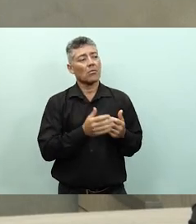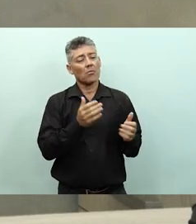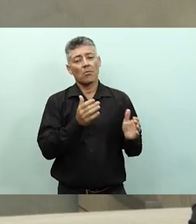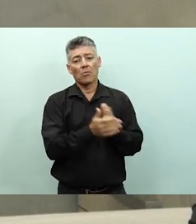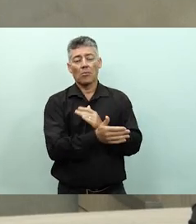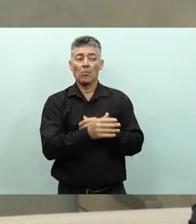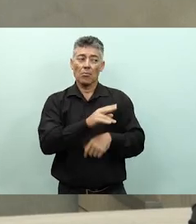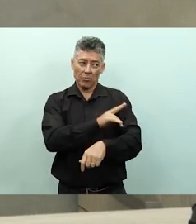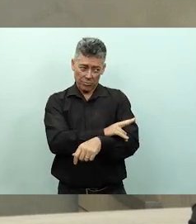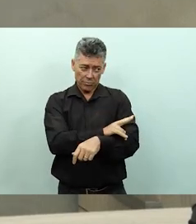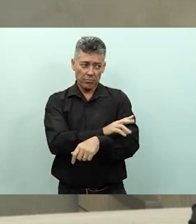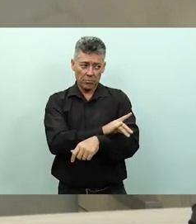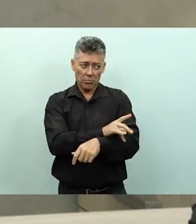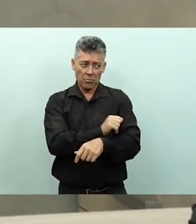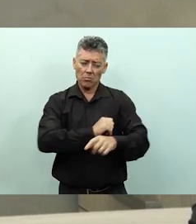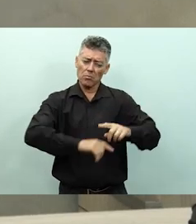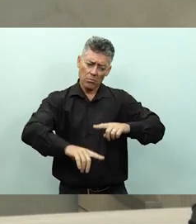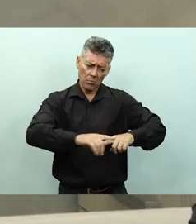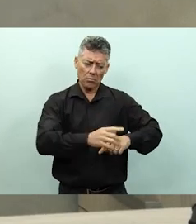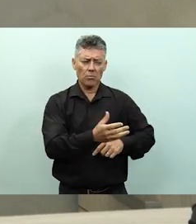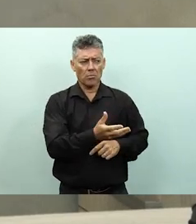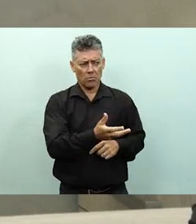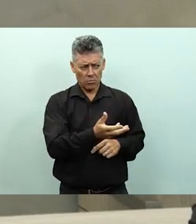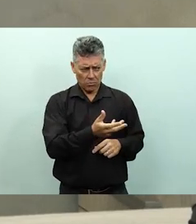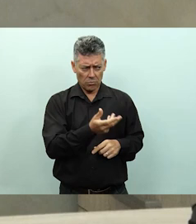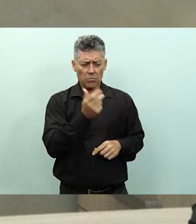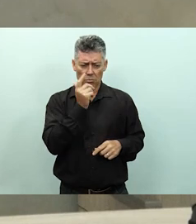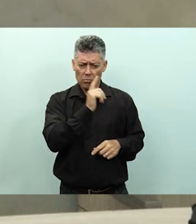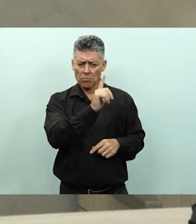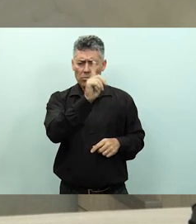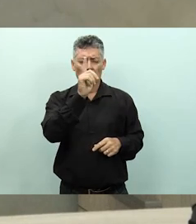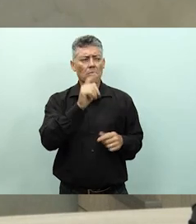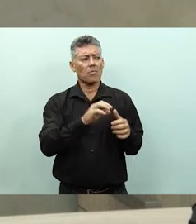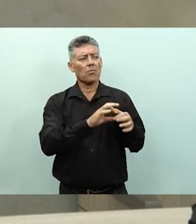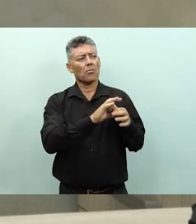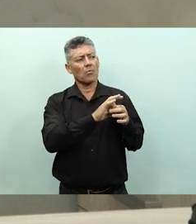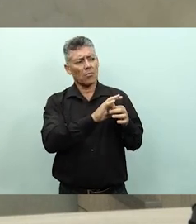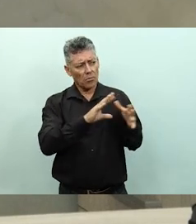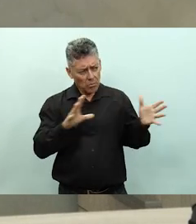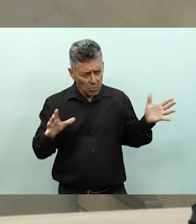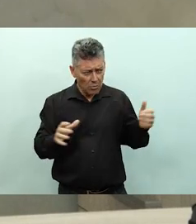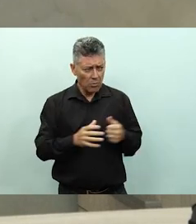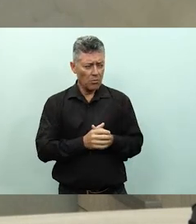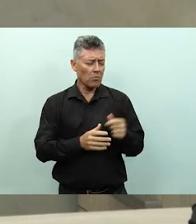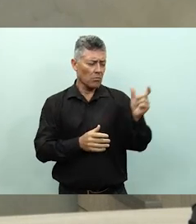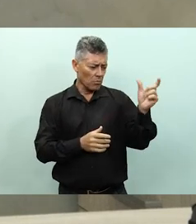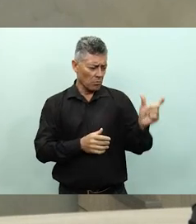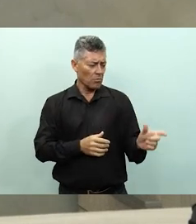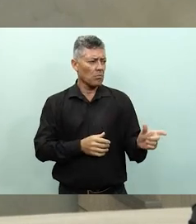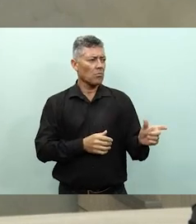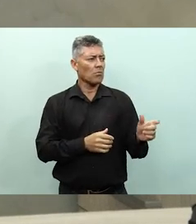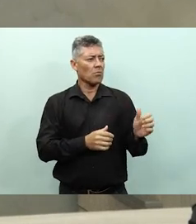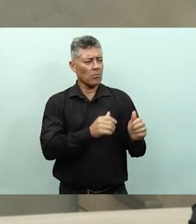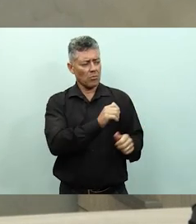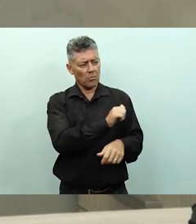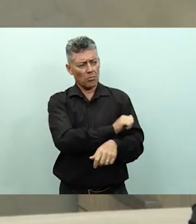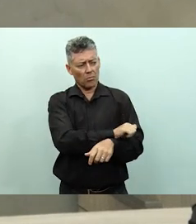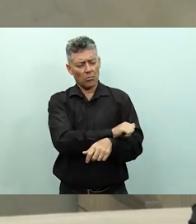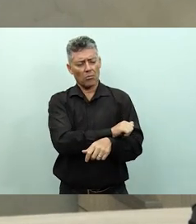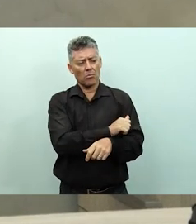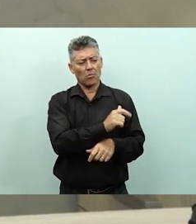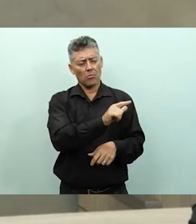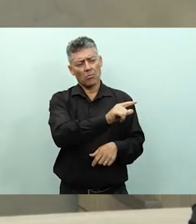mas Vilma, mais uma vez com bastante habilidade, conseguiu aí nesse caso se desvincular da figura de Aldo, sendo